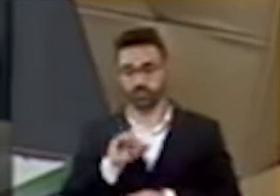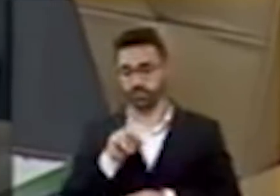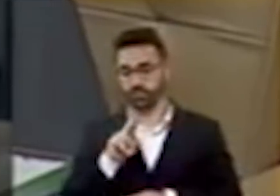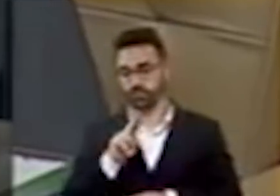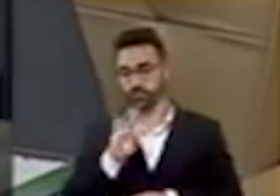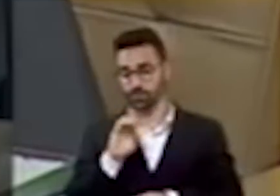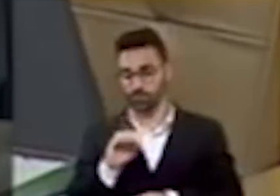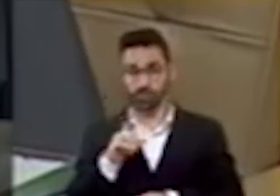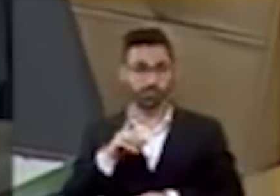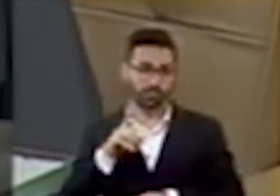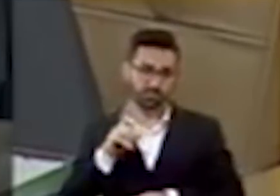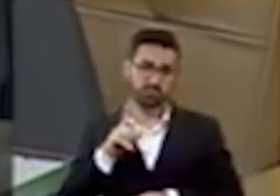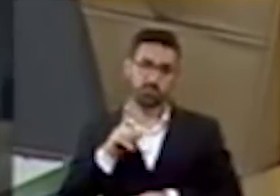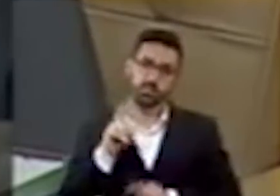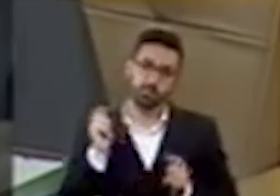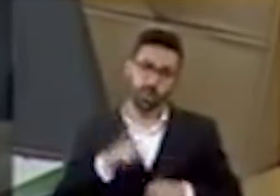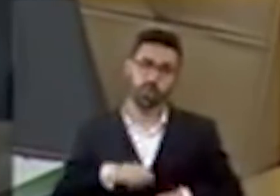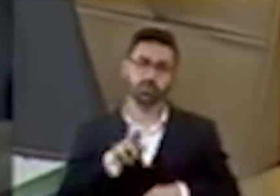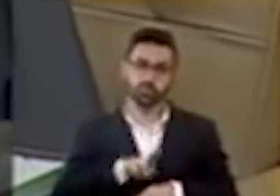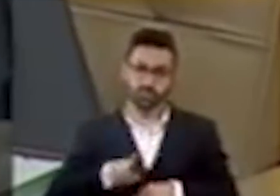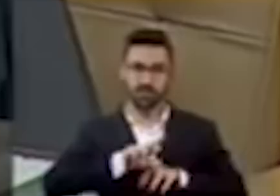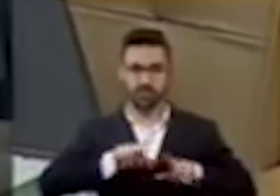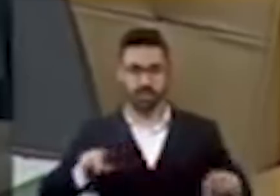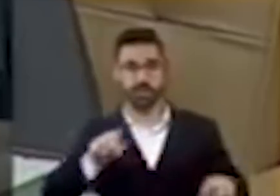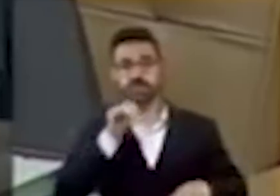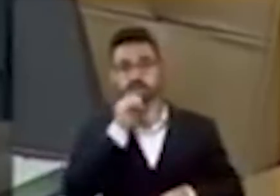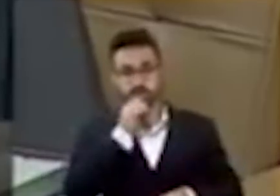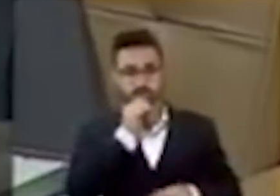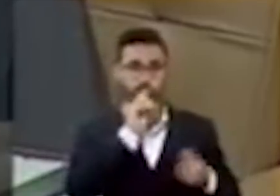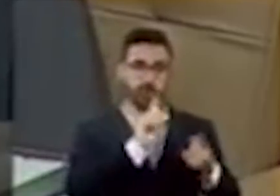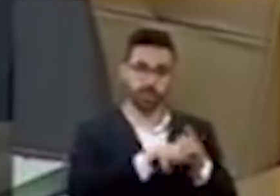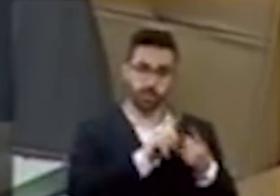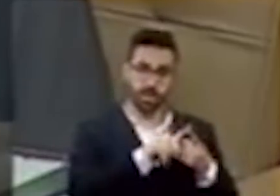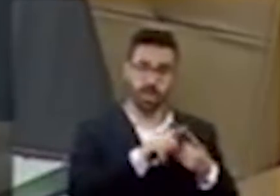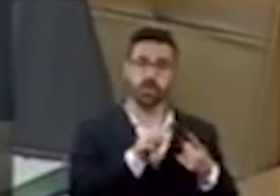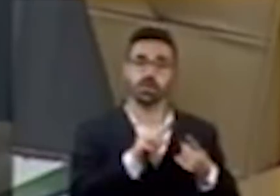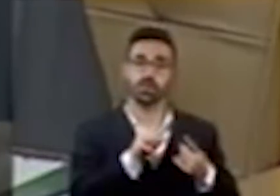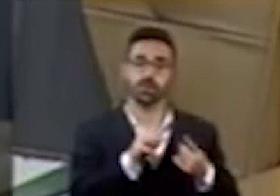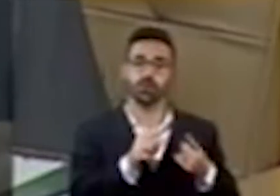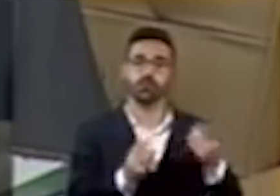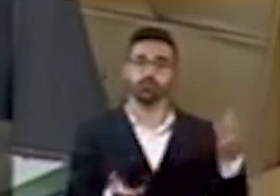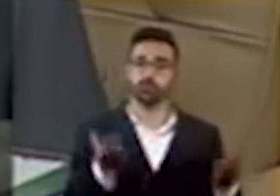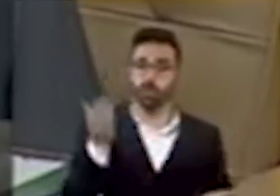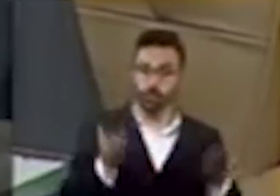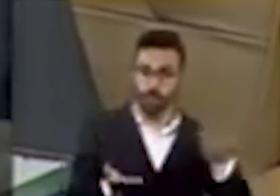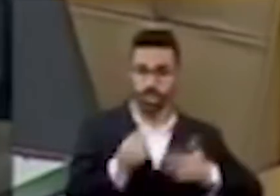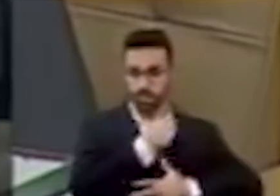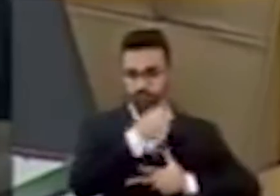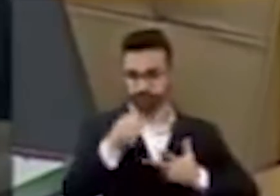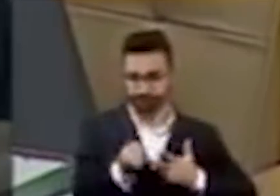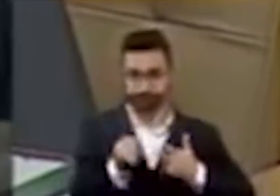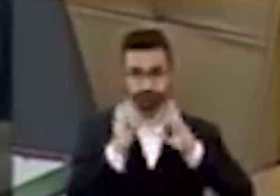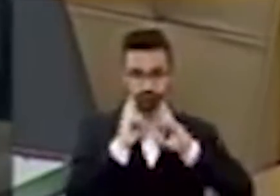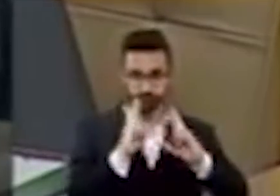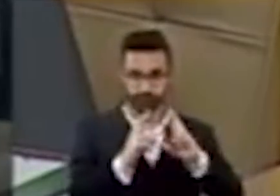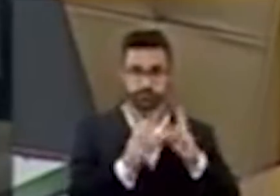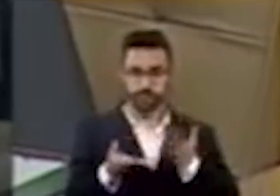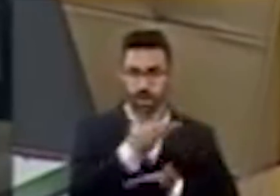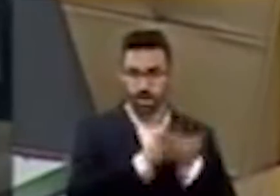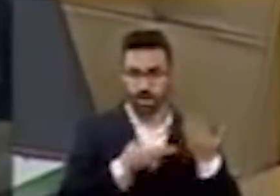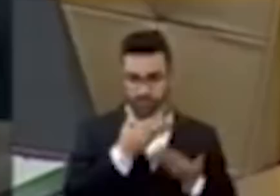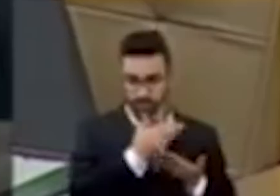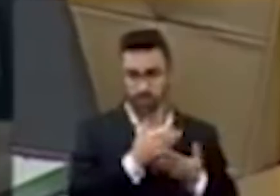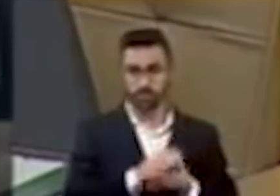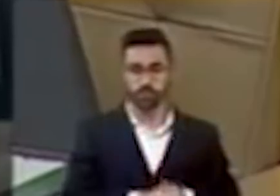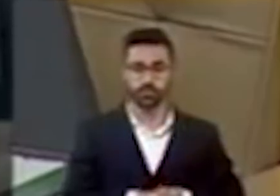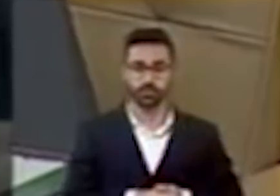é multifuncional. Ora, atua como instrumento do sistema de freios e contrapesos próprio à separação